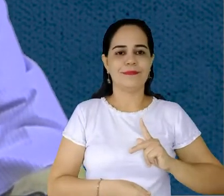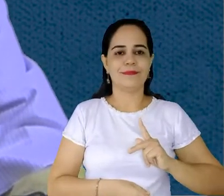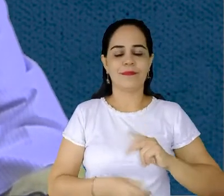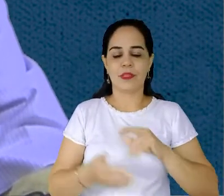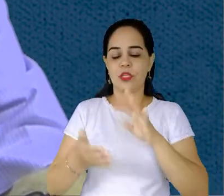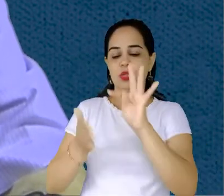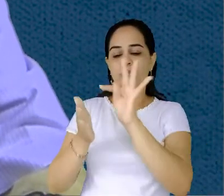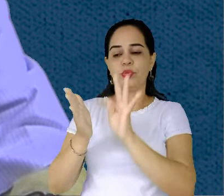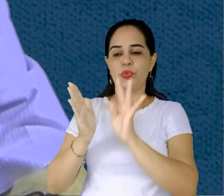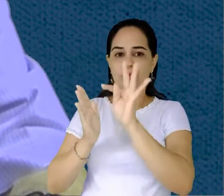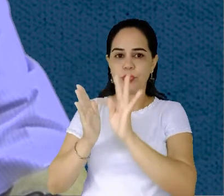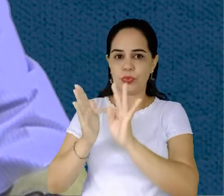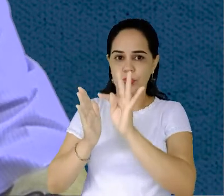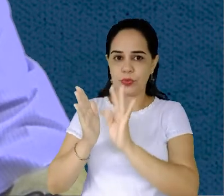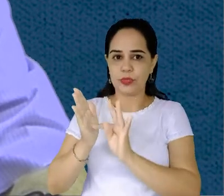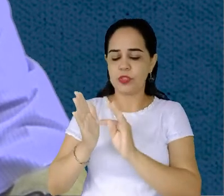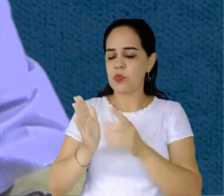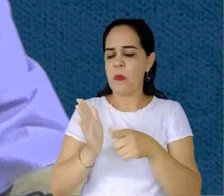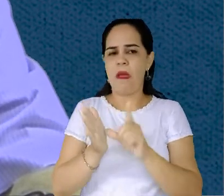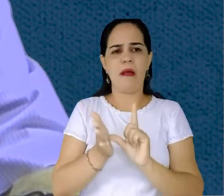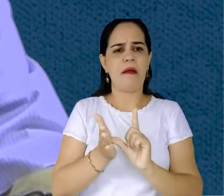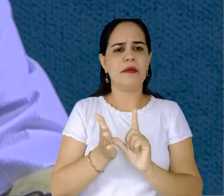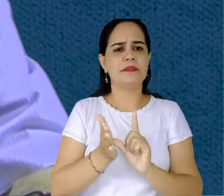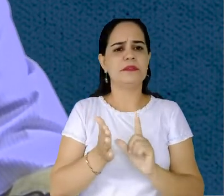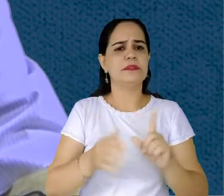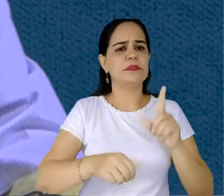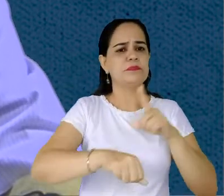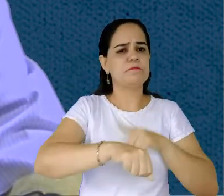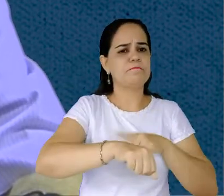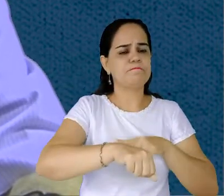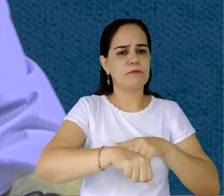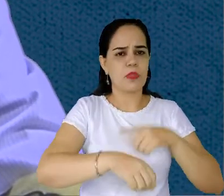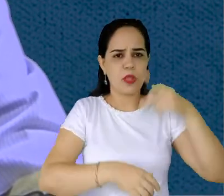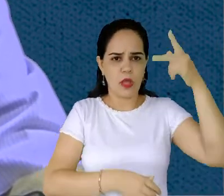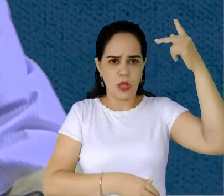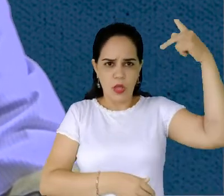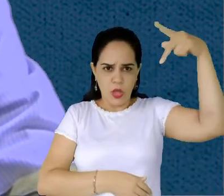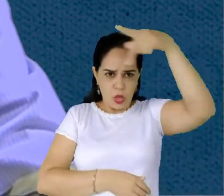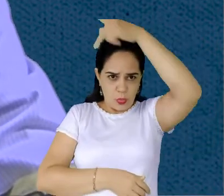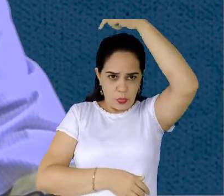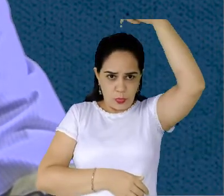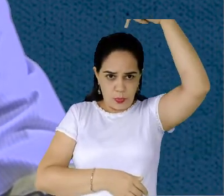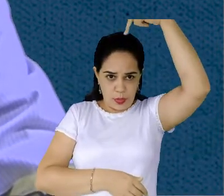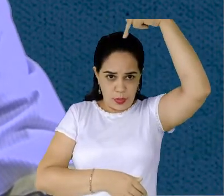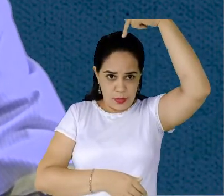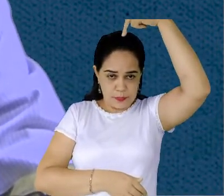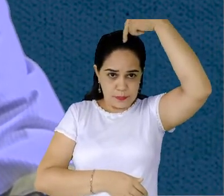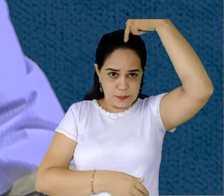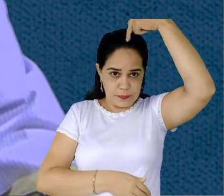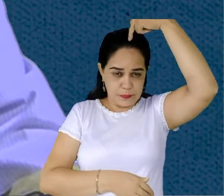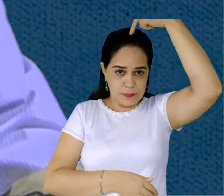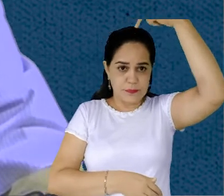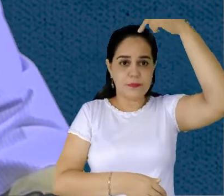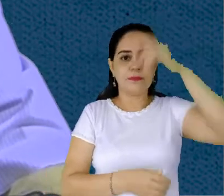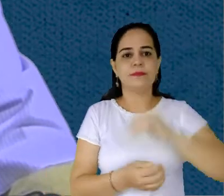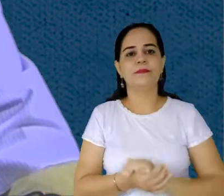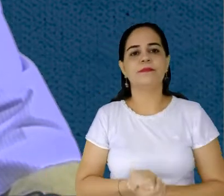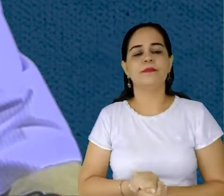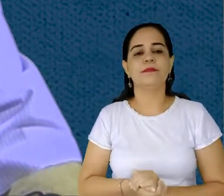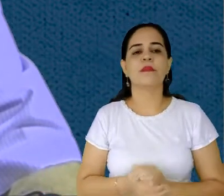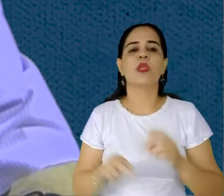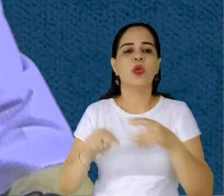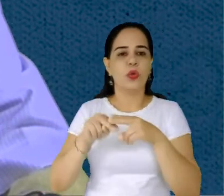texto é anterior a Pentecostes. Por isso, Pentecostes